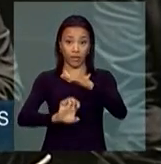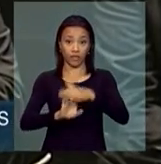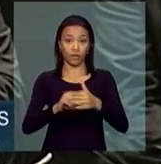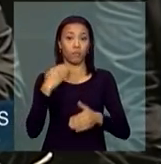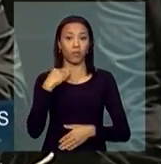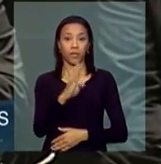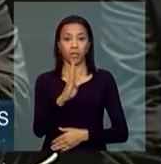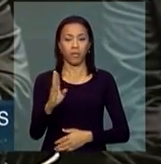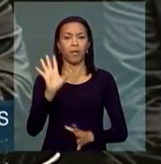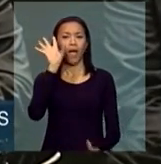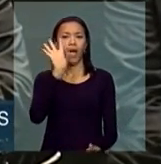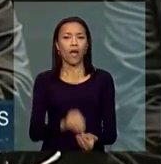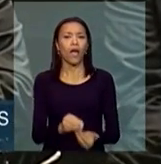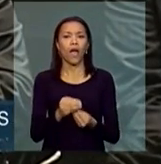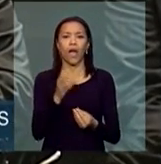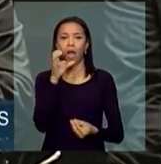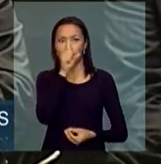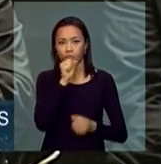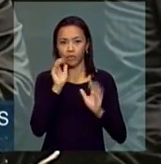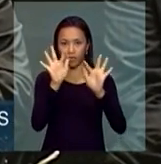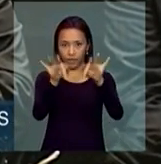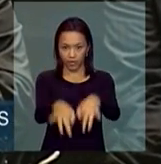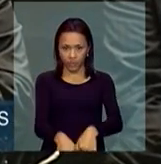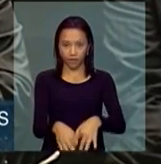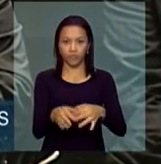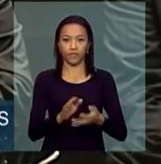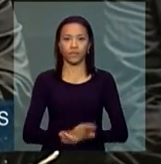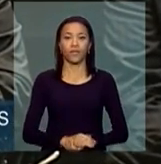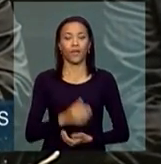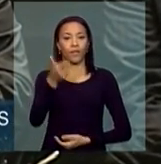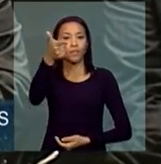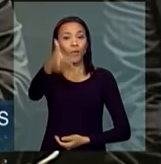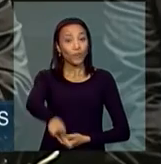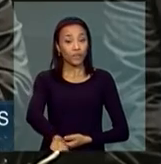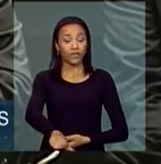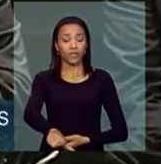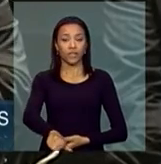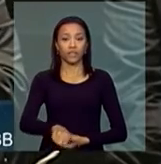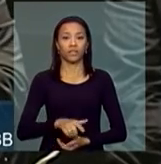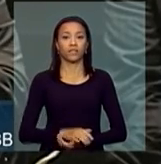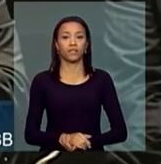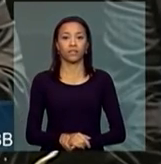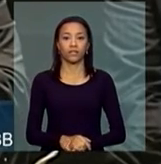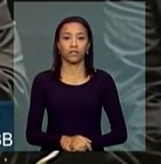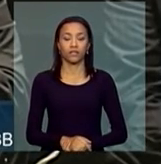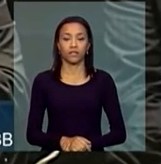para um encerramento rápido, eu queria começar mais uma vez